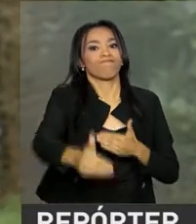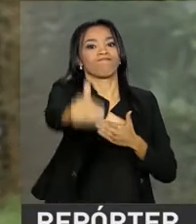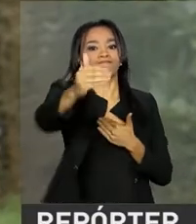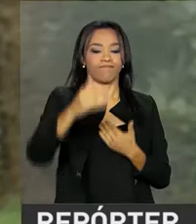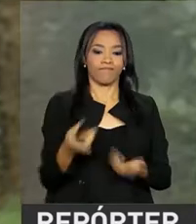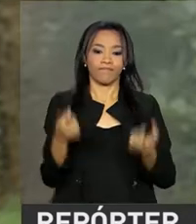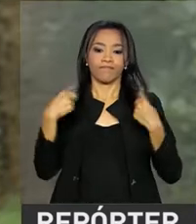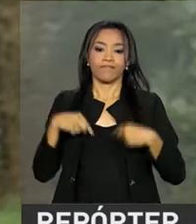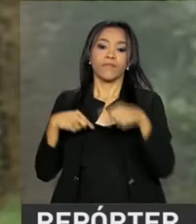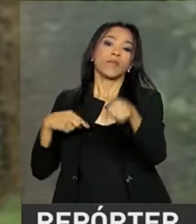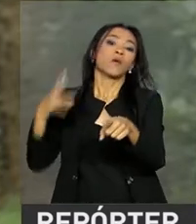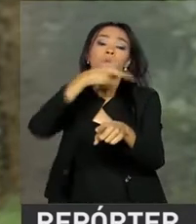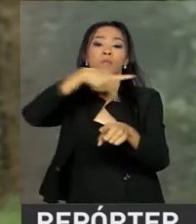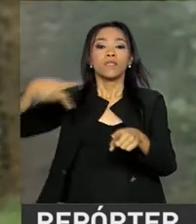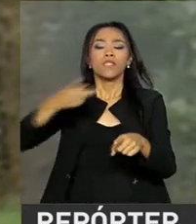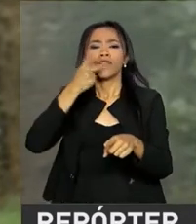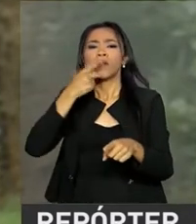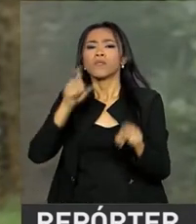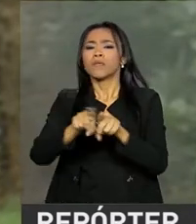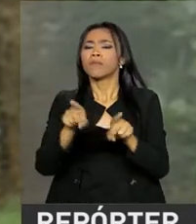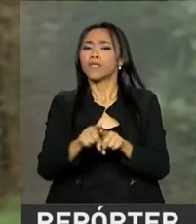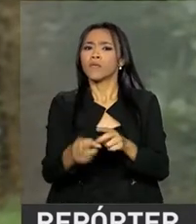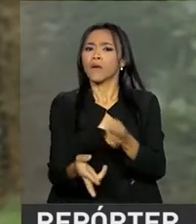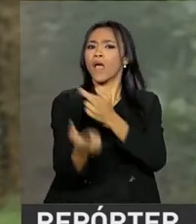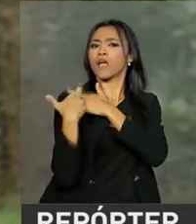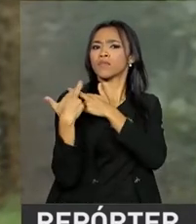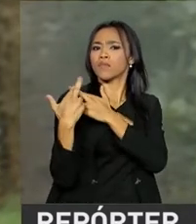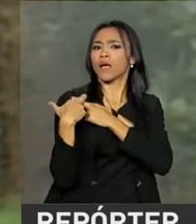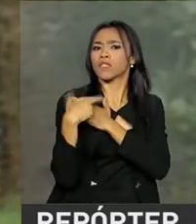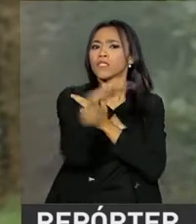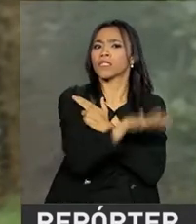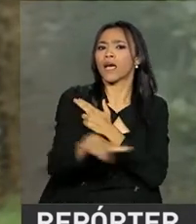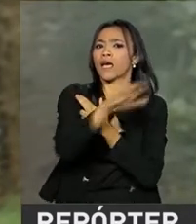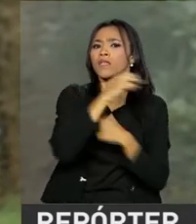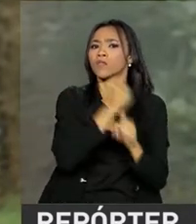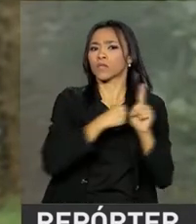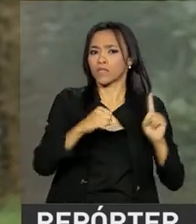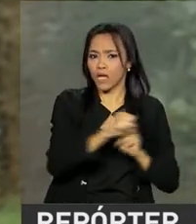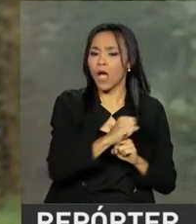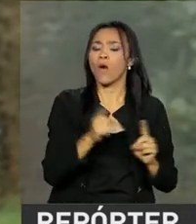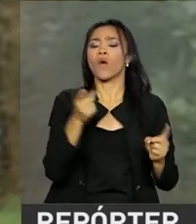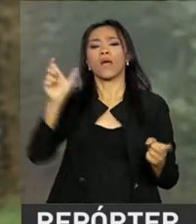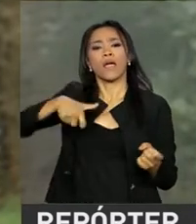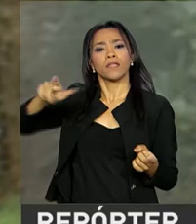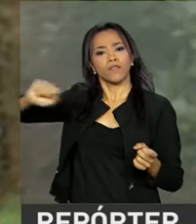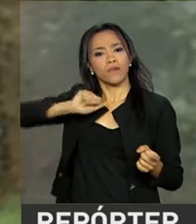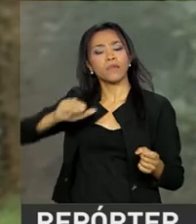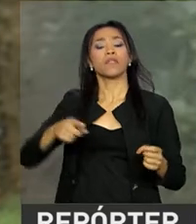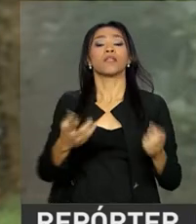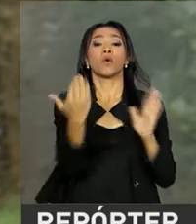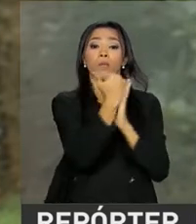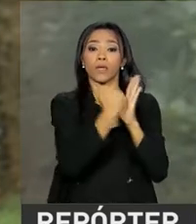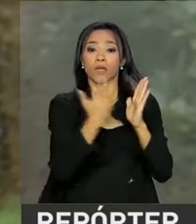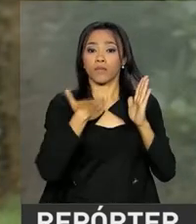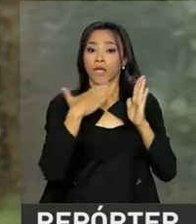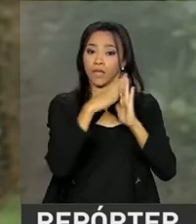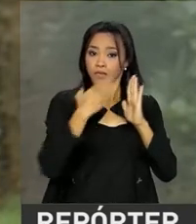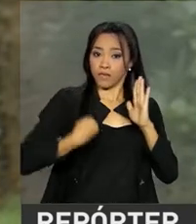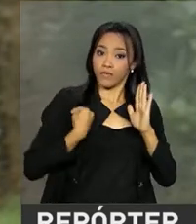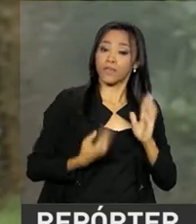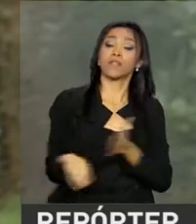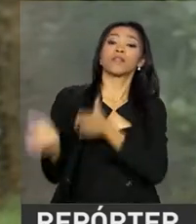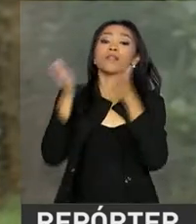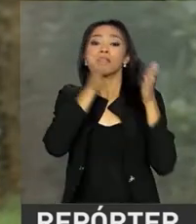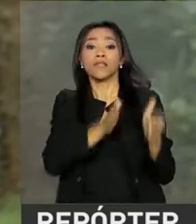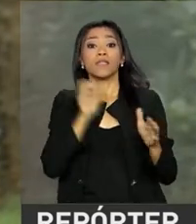medidas de responsabilidade social como a valorização do bolsa família a retomada do minha casa minha vida eo incentivo